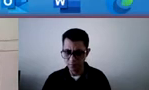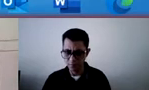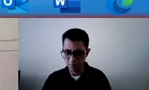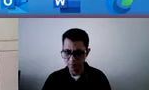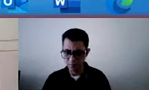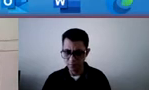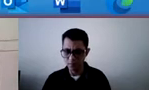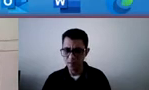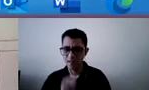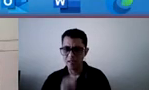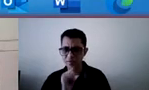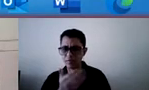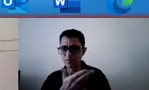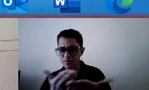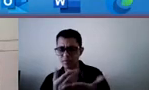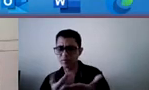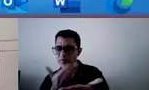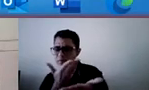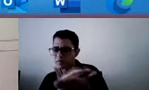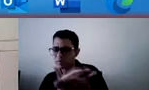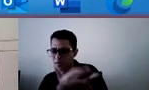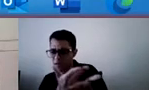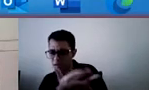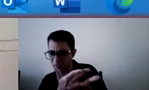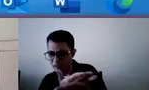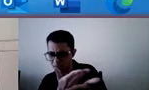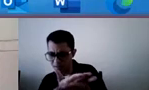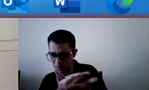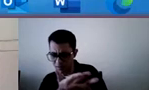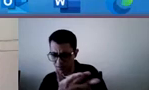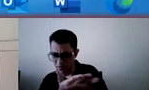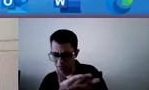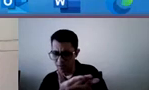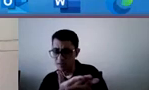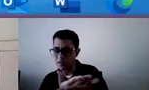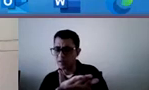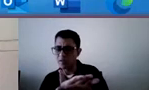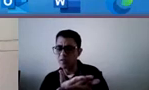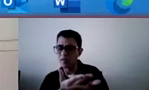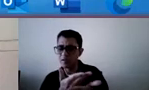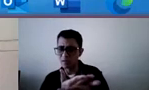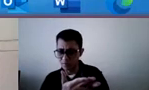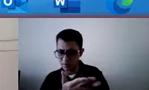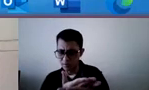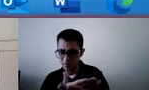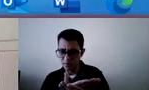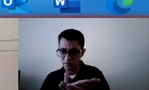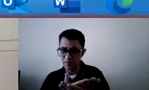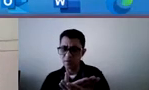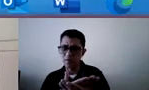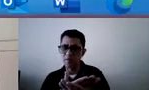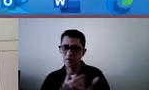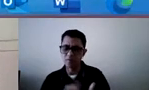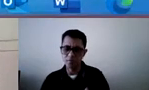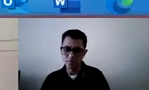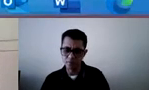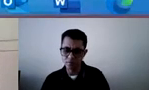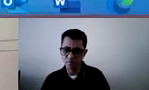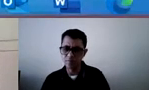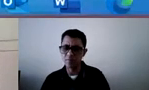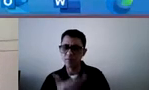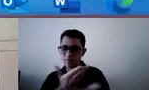a fundo e cria-se a questão da responsabilidade, pois nessa situação... A gente tem que